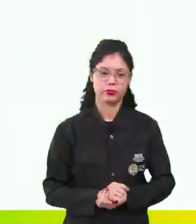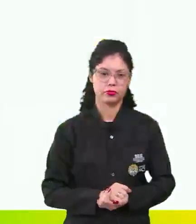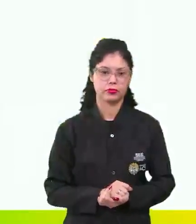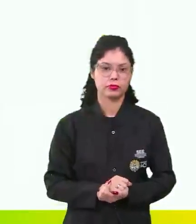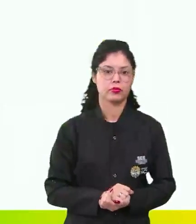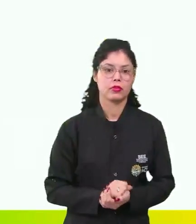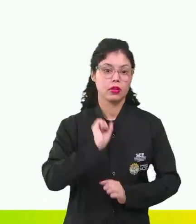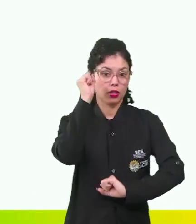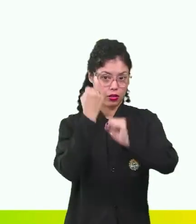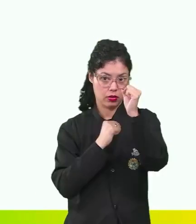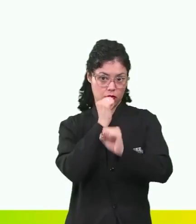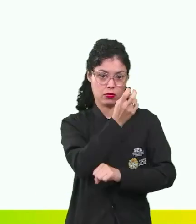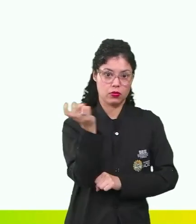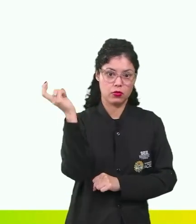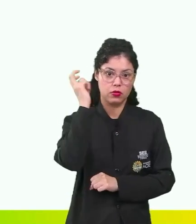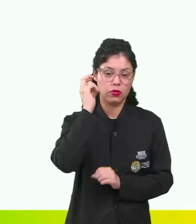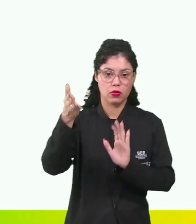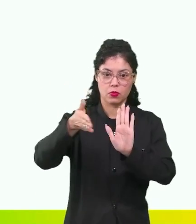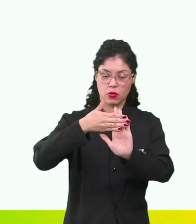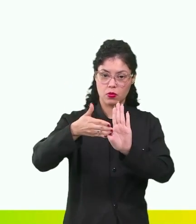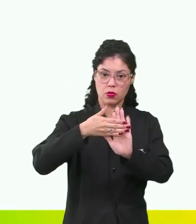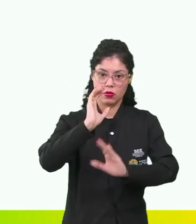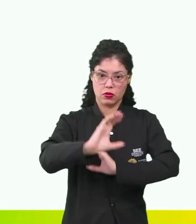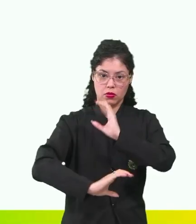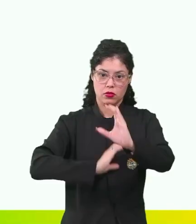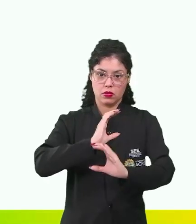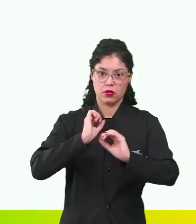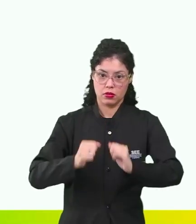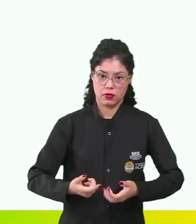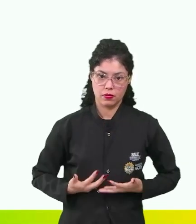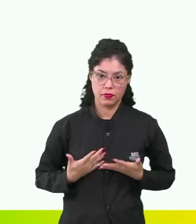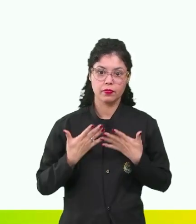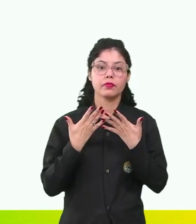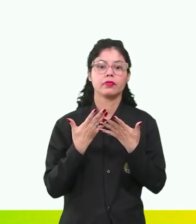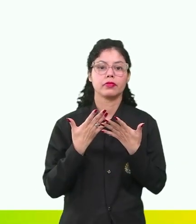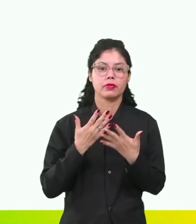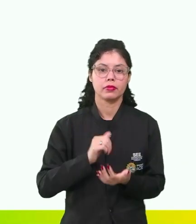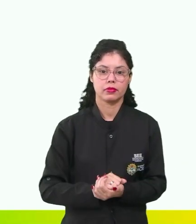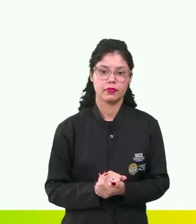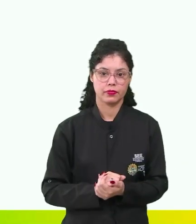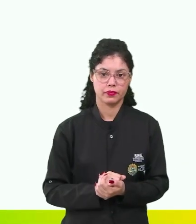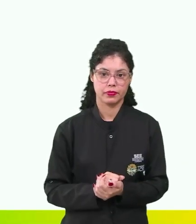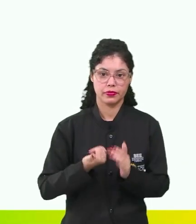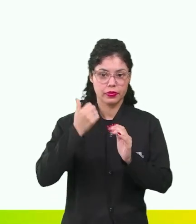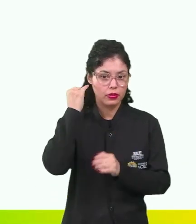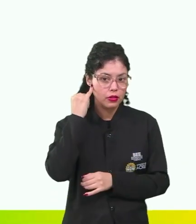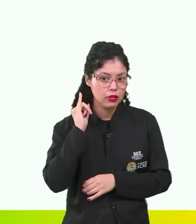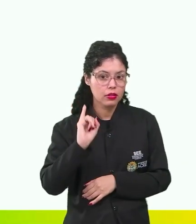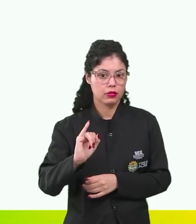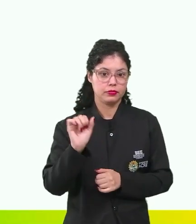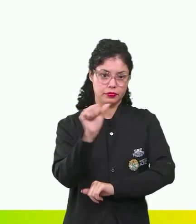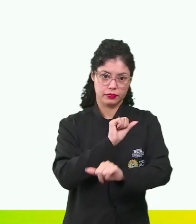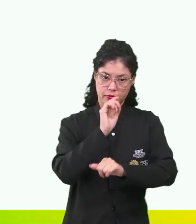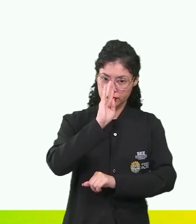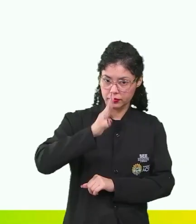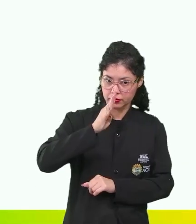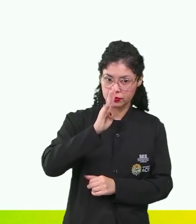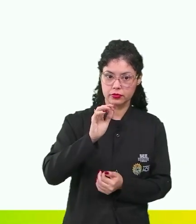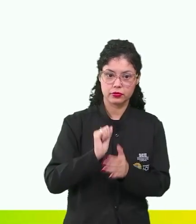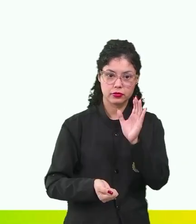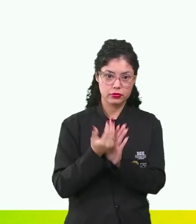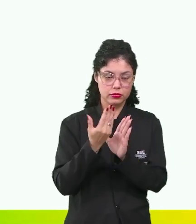a indústria cultural promove esse ciclo ao massificar ideias e